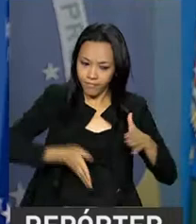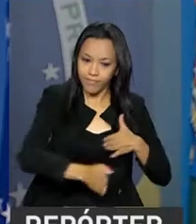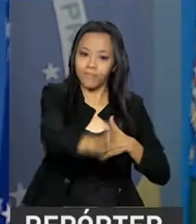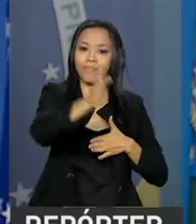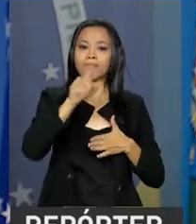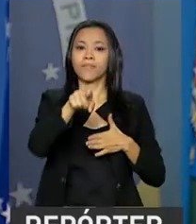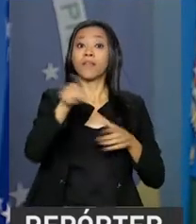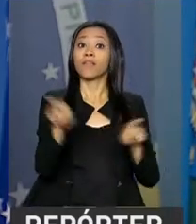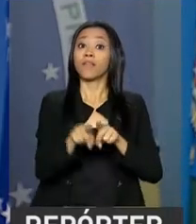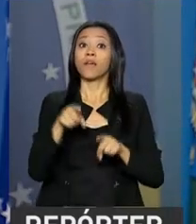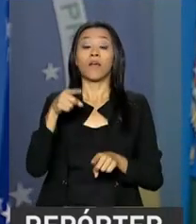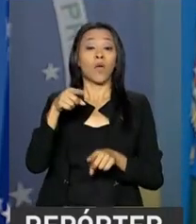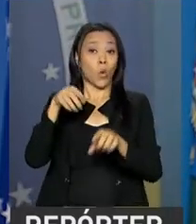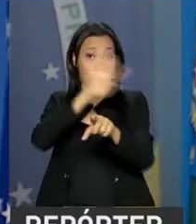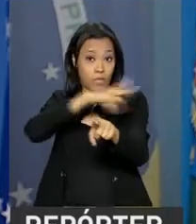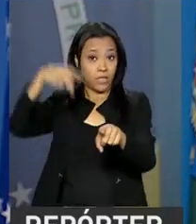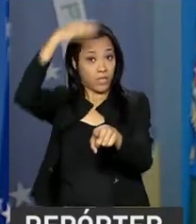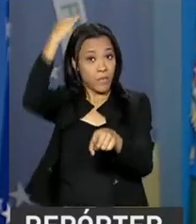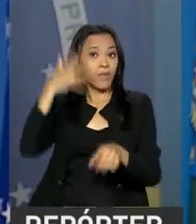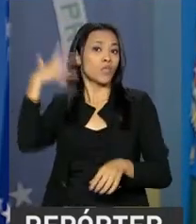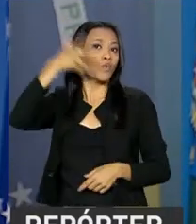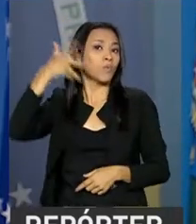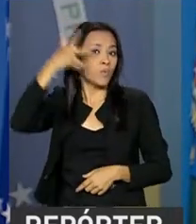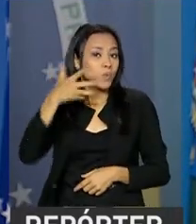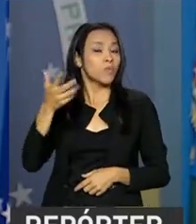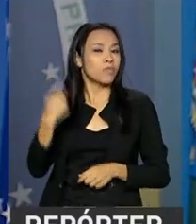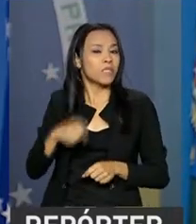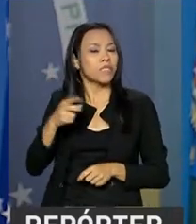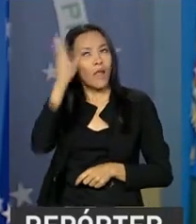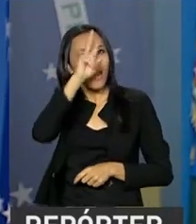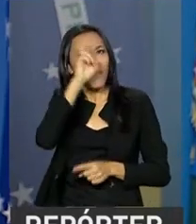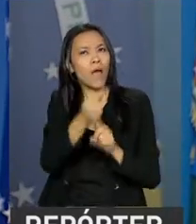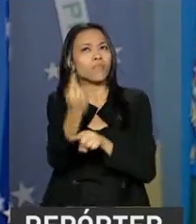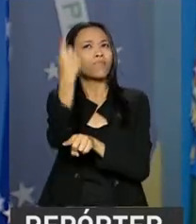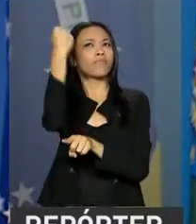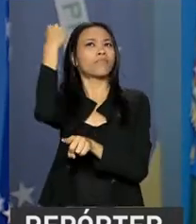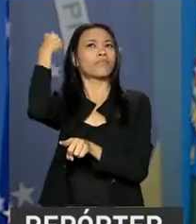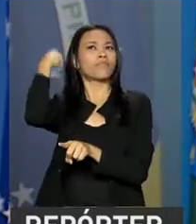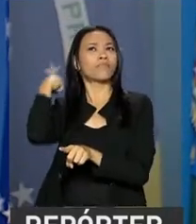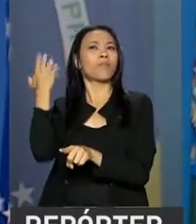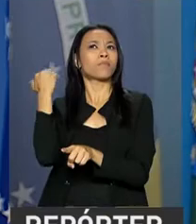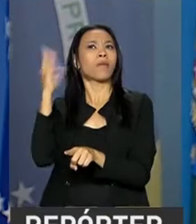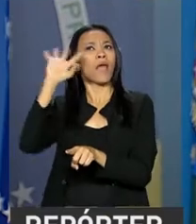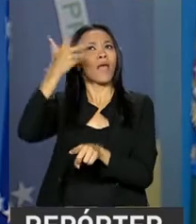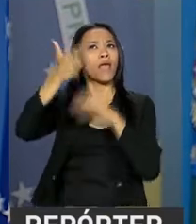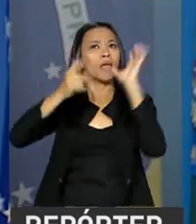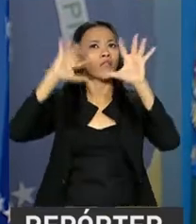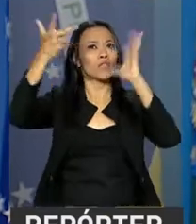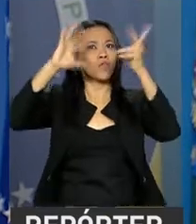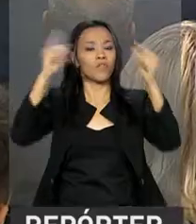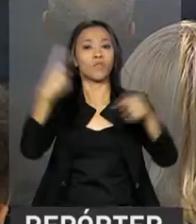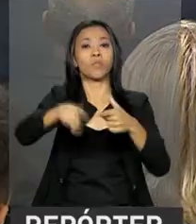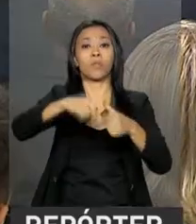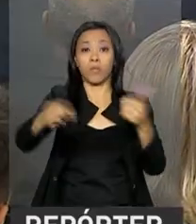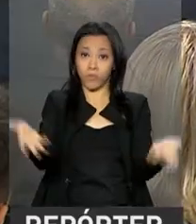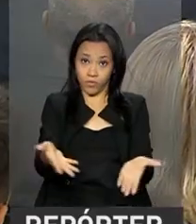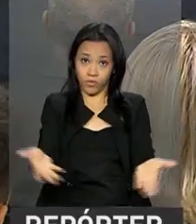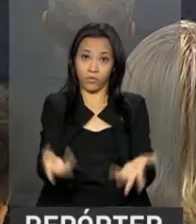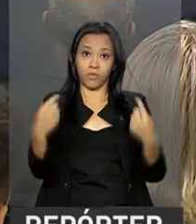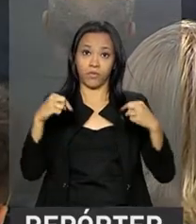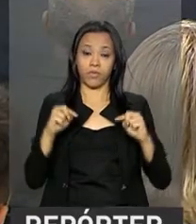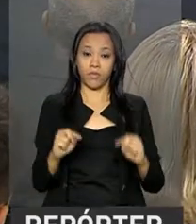discurso temer afirmou que é preciso recorrer ao passado para buscar soluções dos problemas atuais documentos